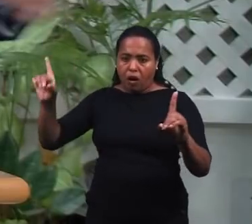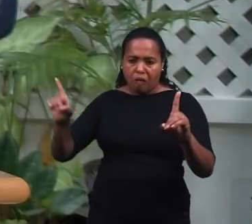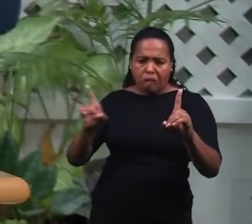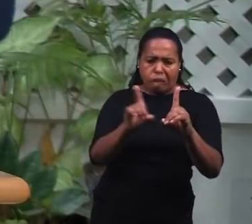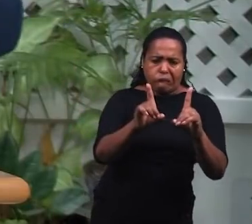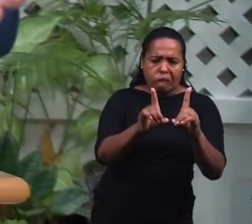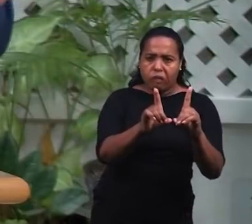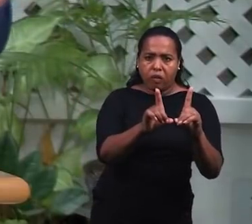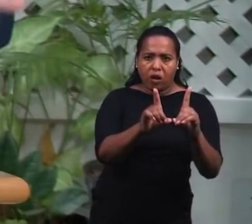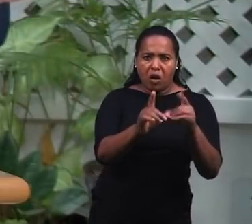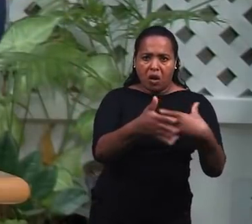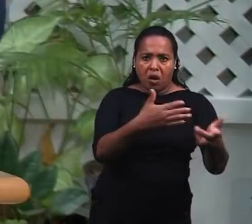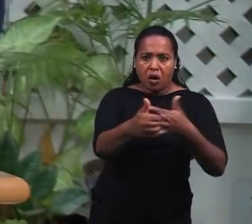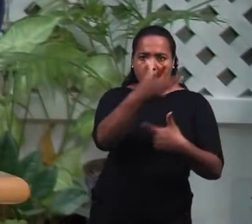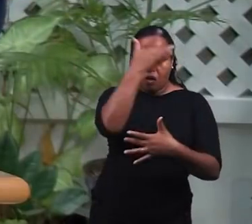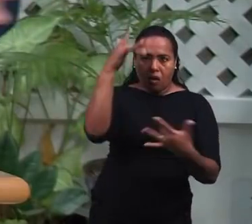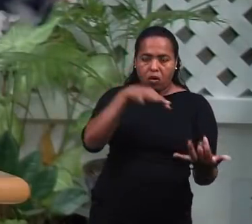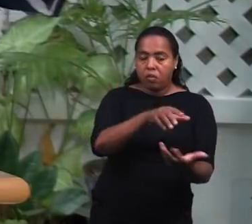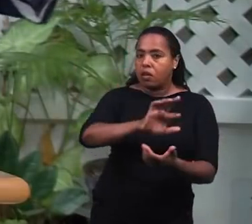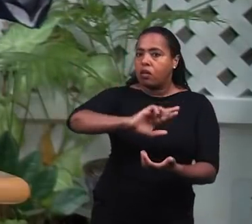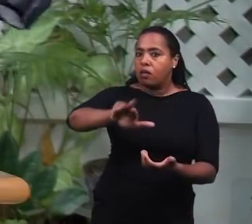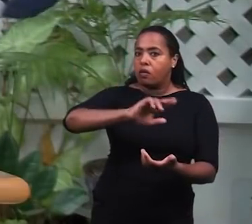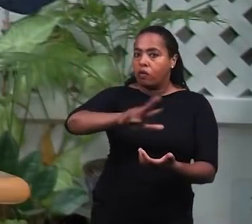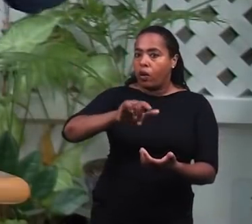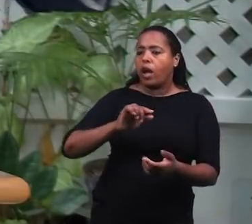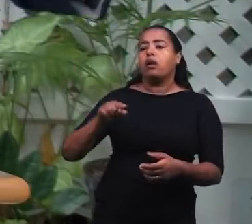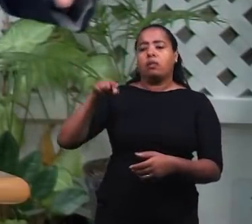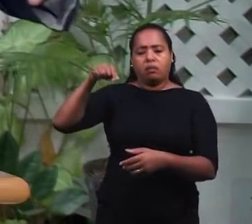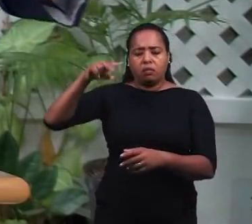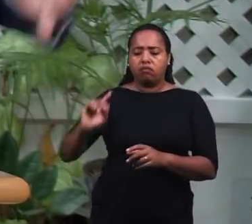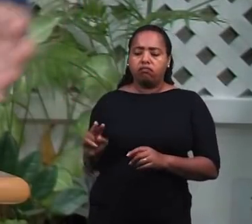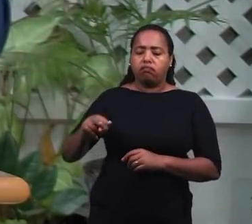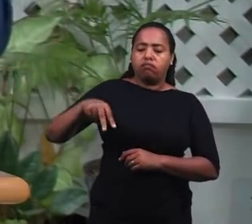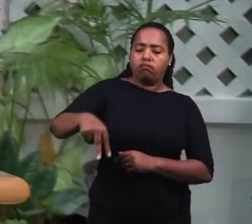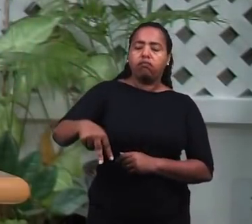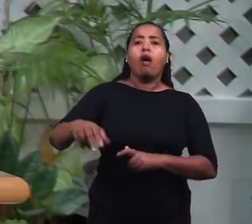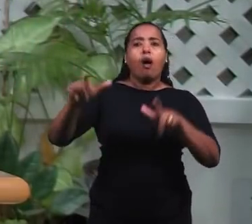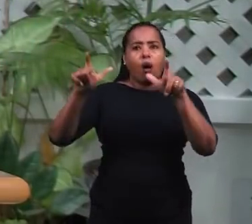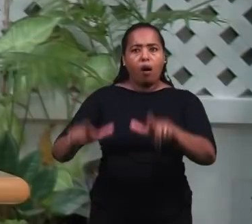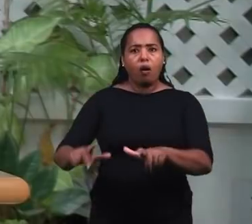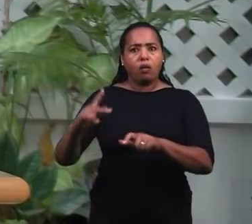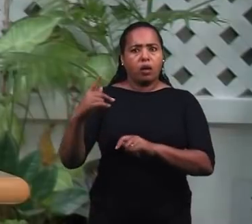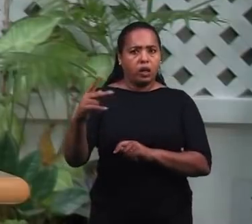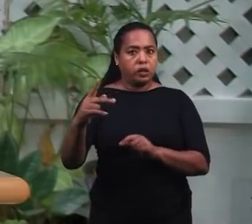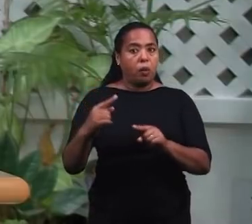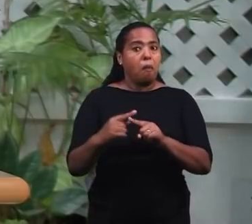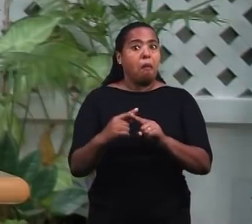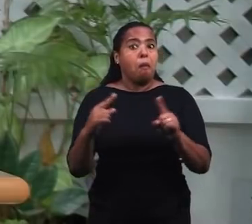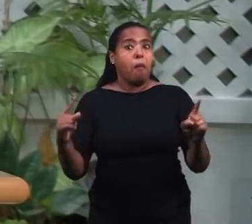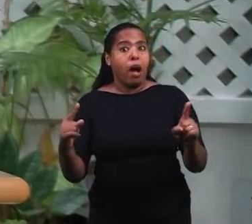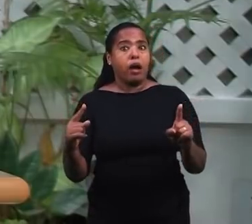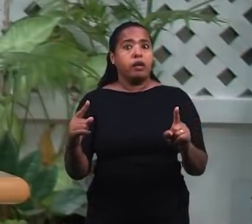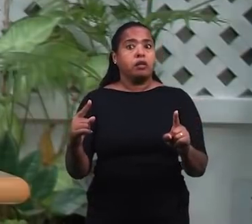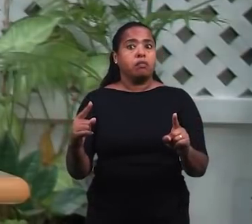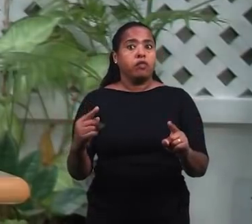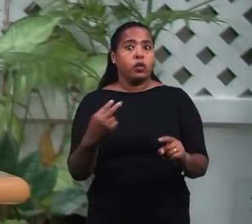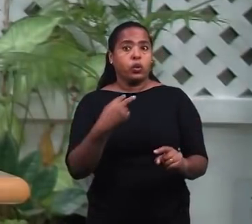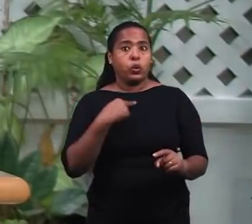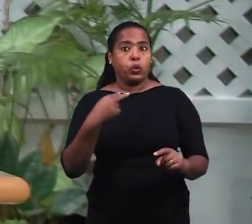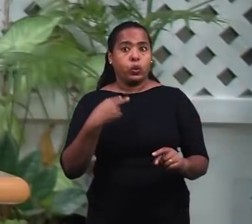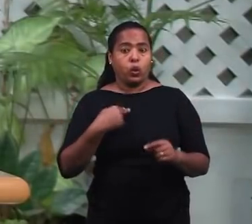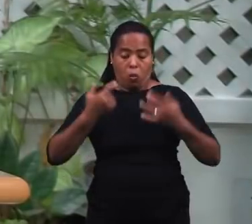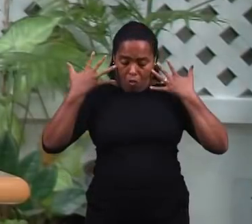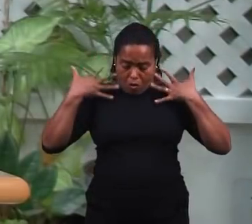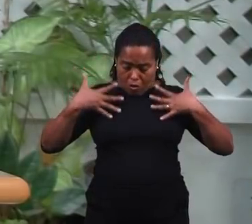pessoas, com qualquer pessoa do mundo. Você está ali, é o seu ambiente. Agora, o que acontece? Você não pode deixar que aquele